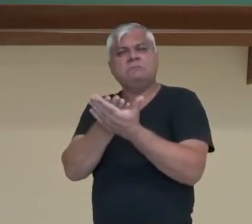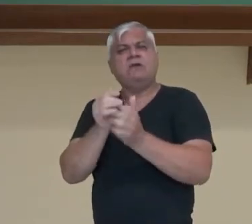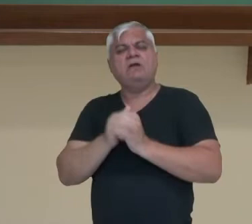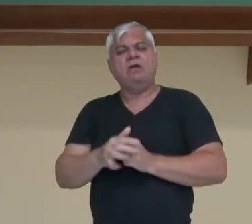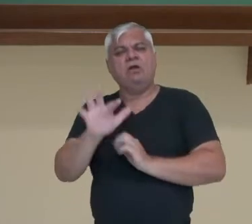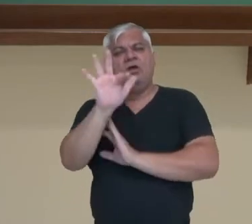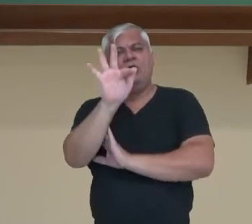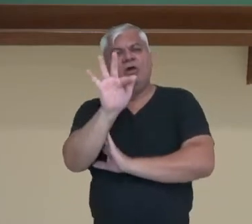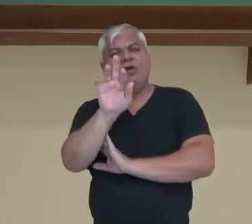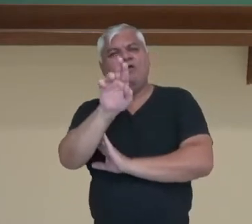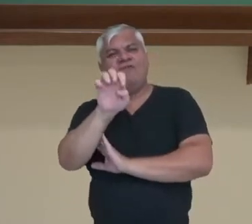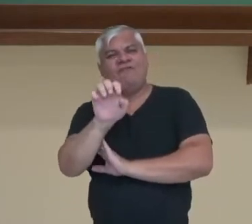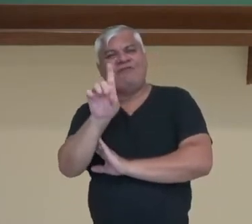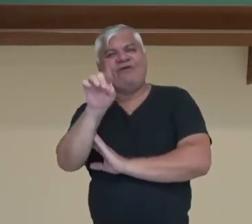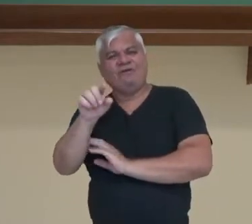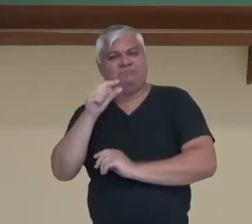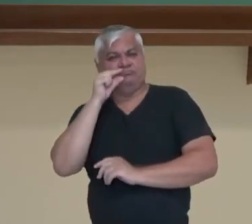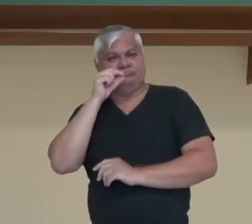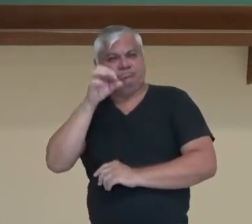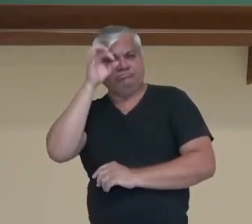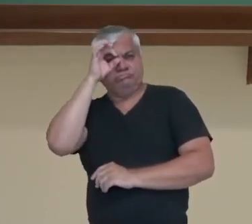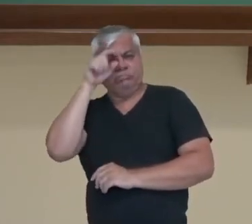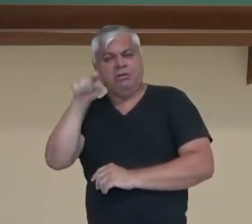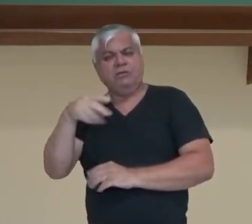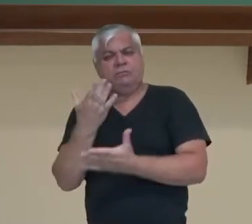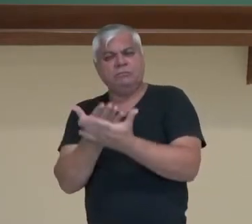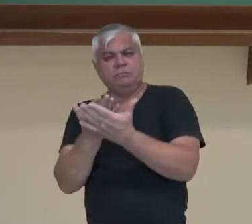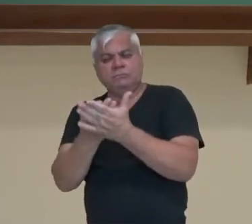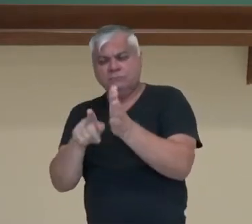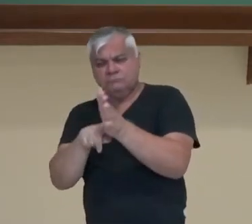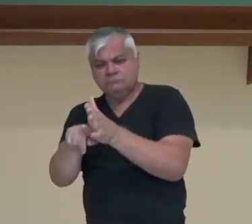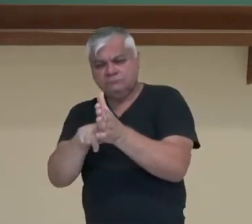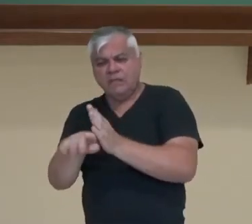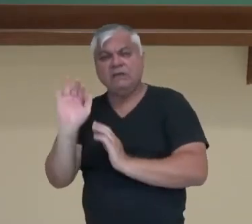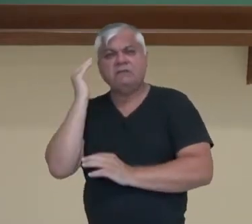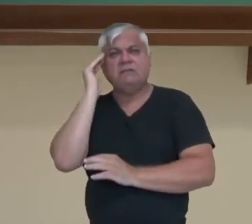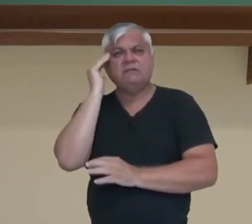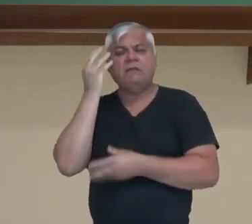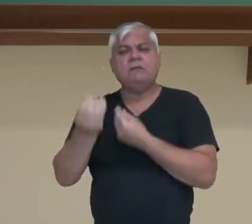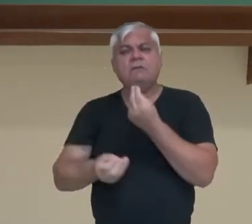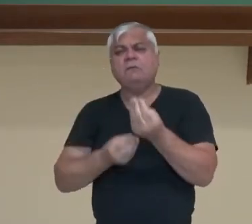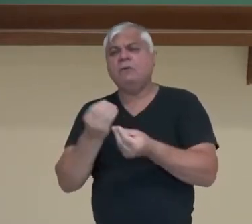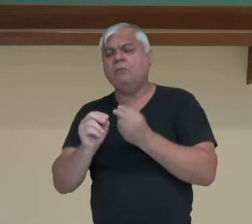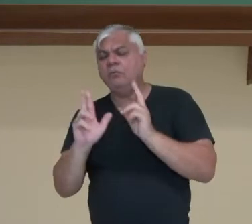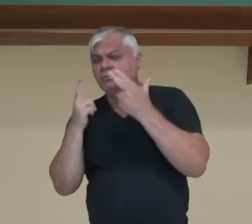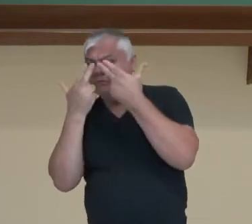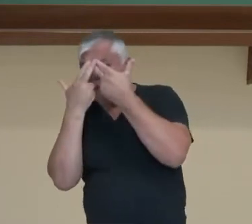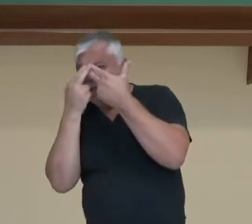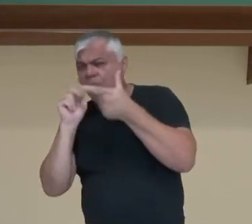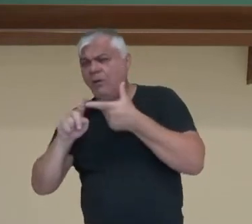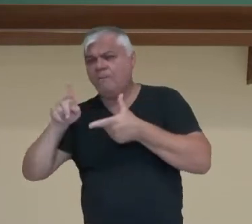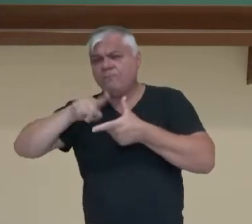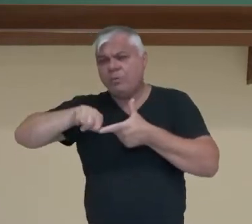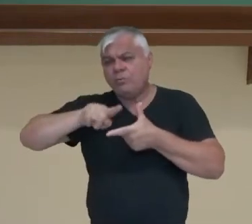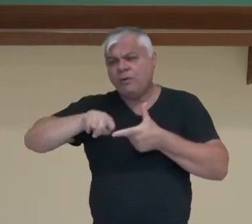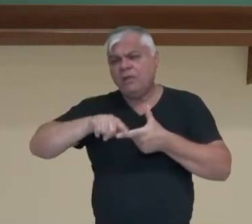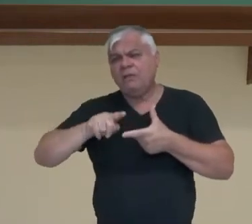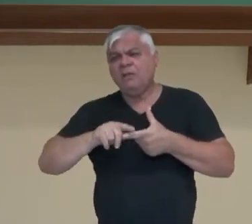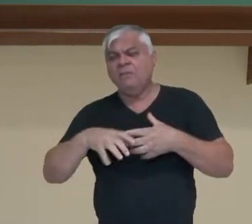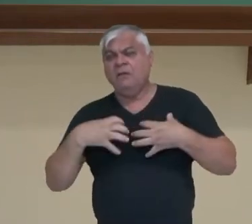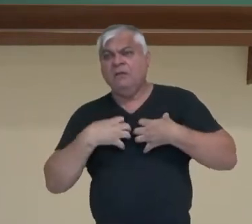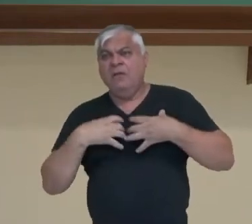Estudar os mitos da Grécia para entender os problemas, os traumas, as fobias, os